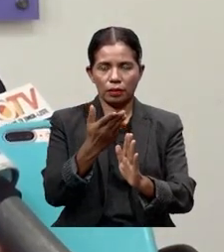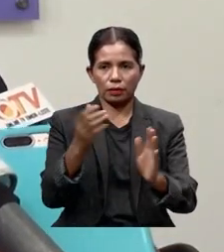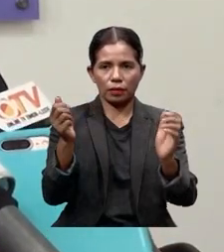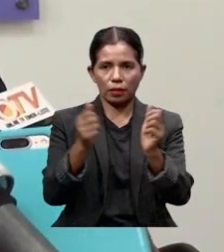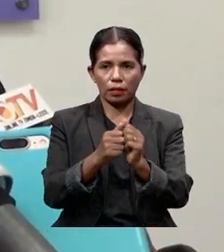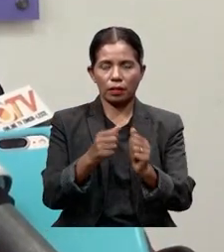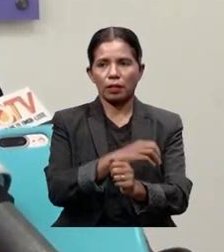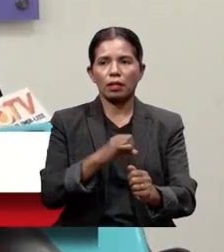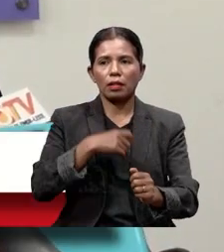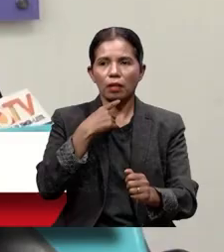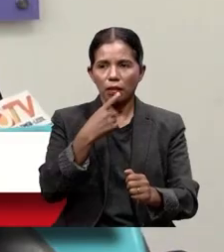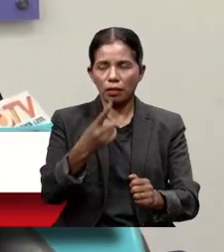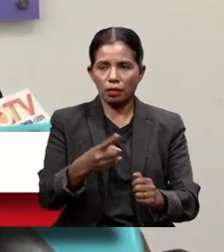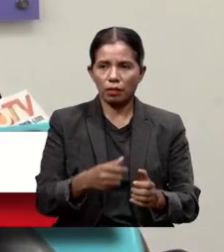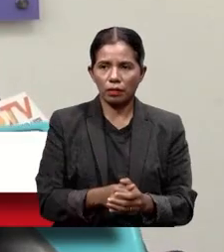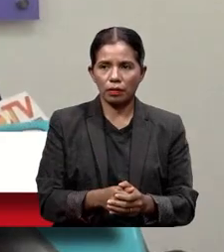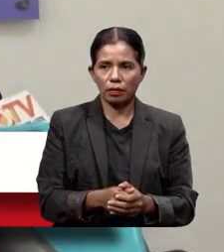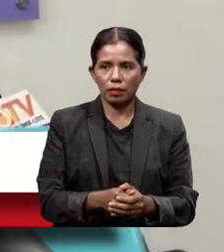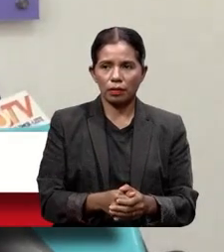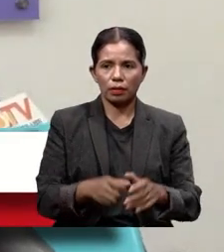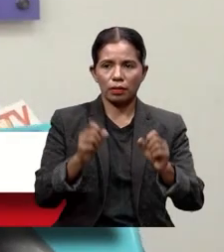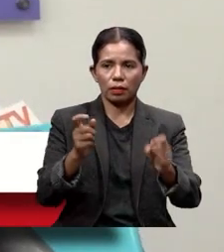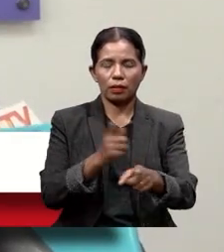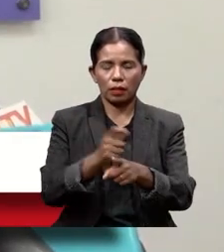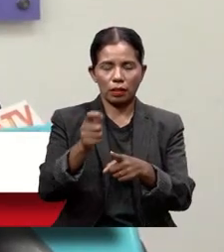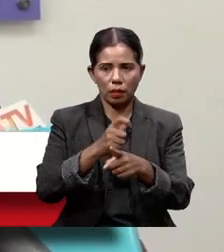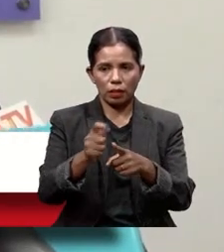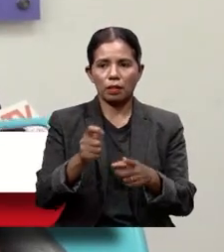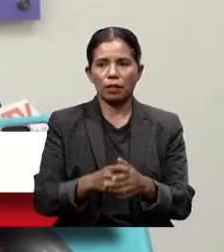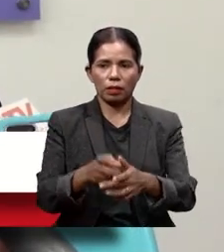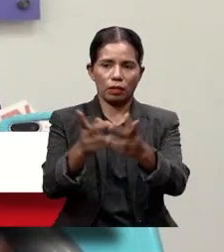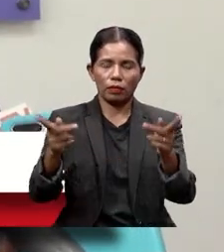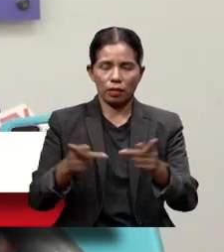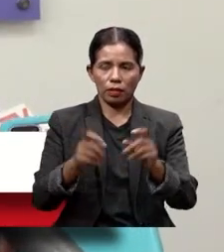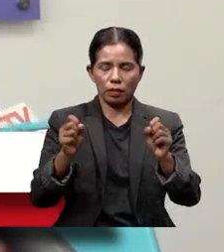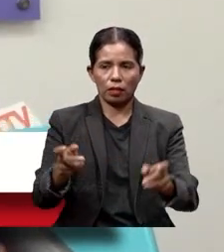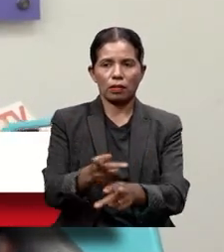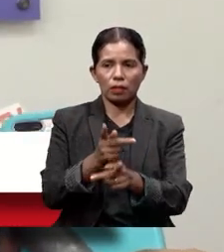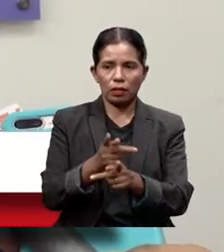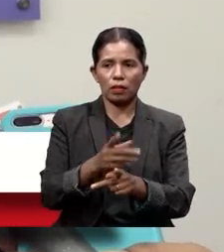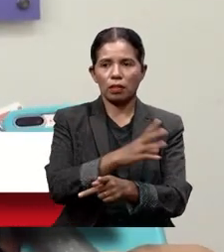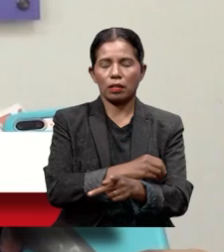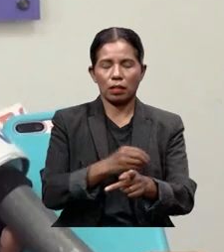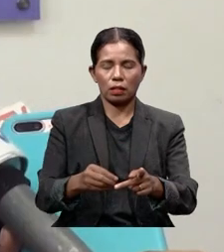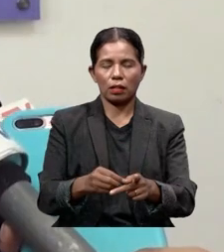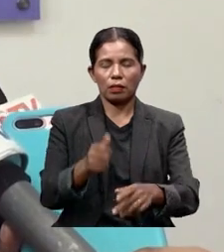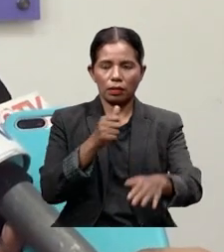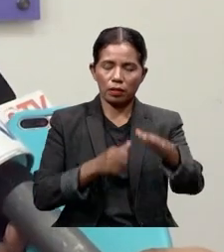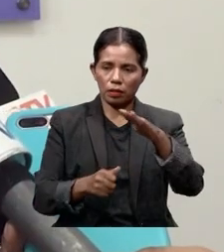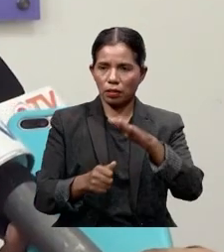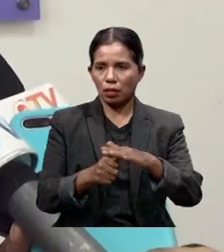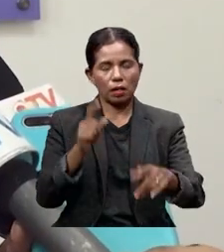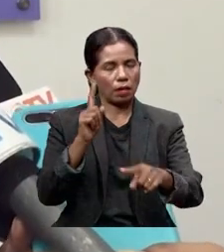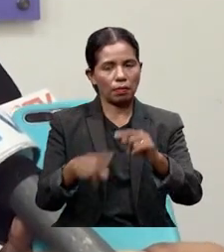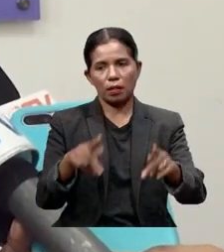bem ao time to dia pasuar tem que treinado fatin tem que seguro e confidencial la vele é